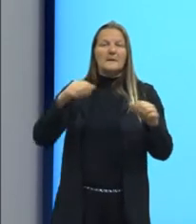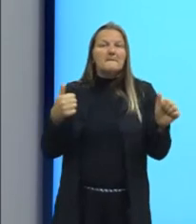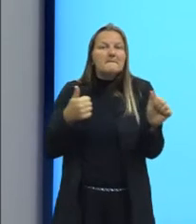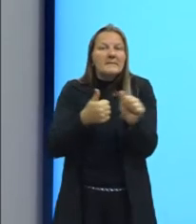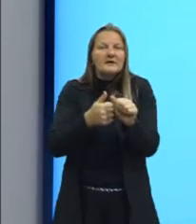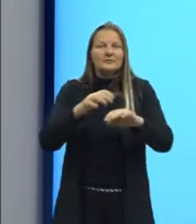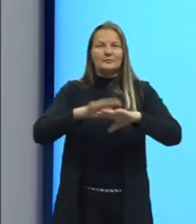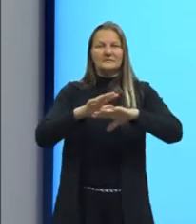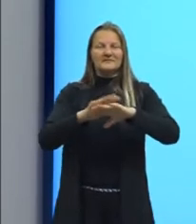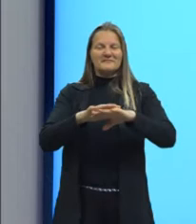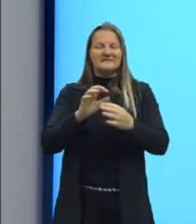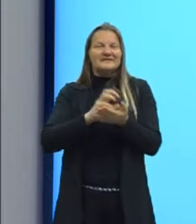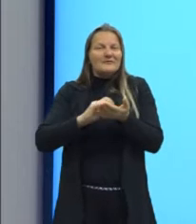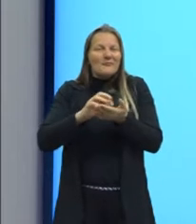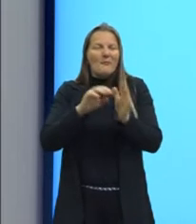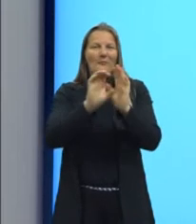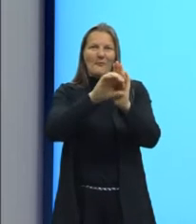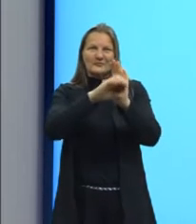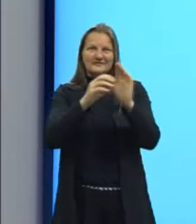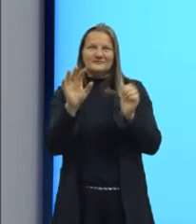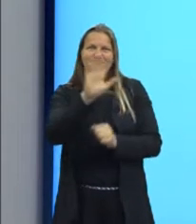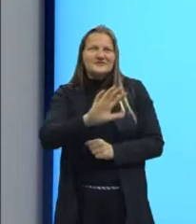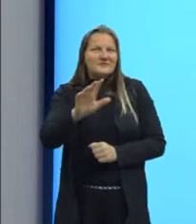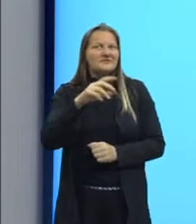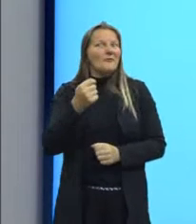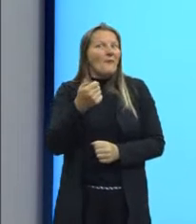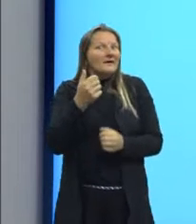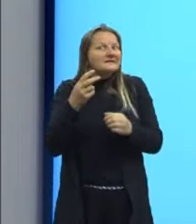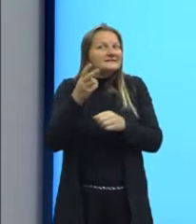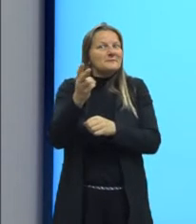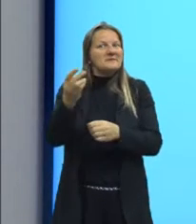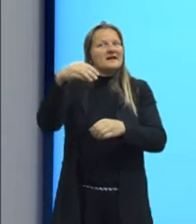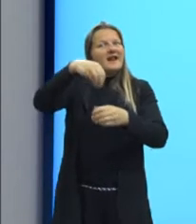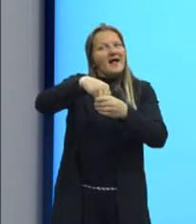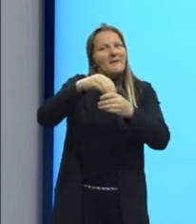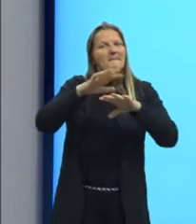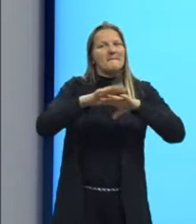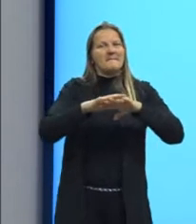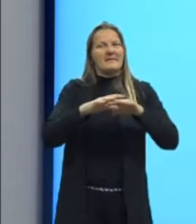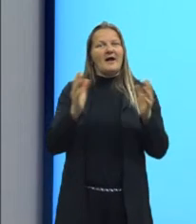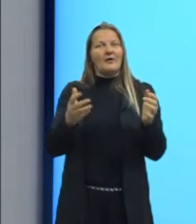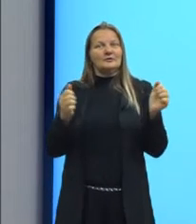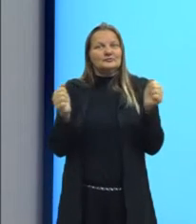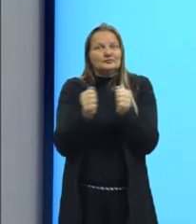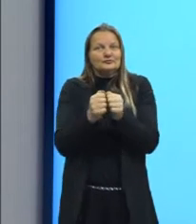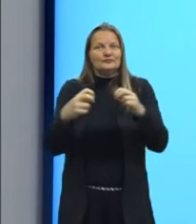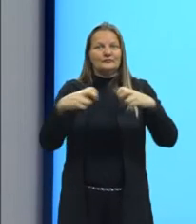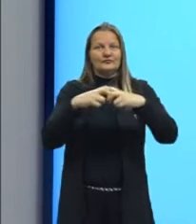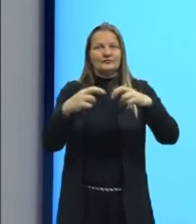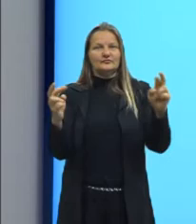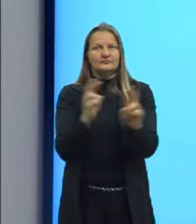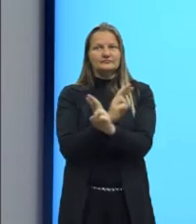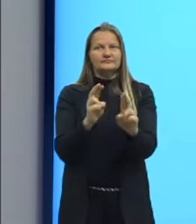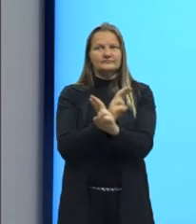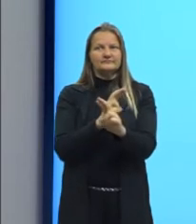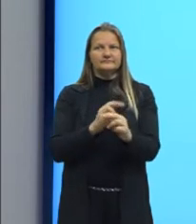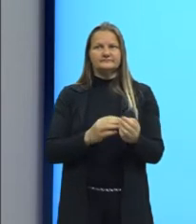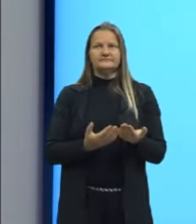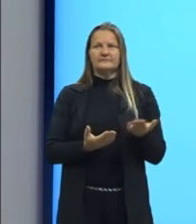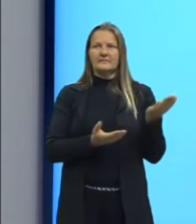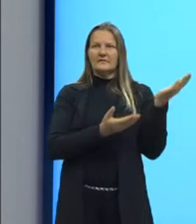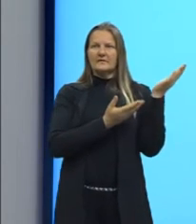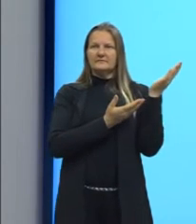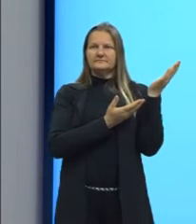né a ver conceitos que geralmente a gente vê bastante na matemática bom então